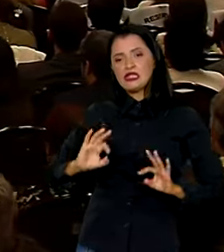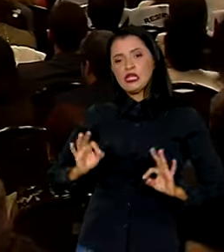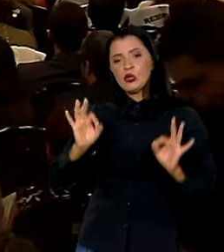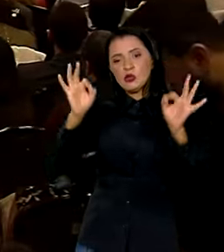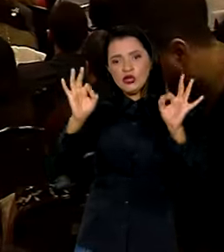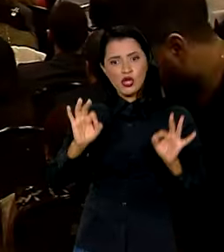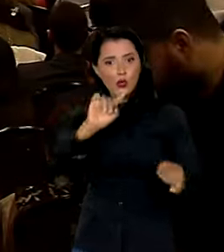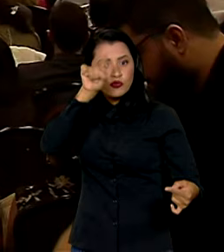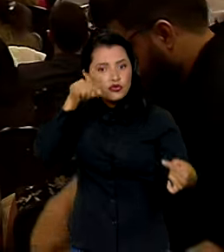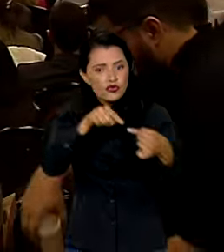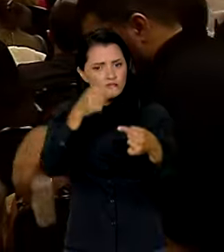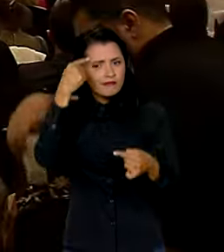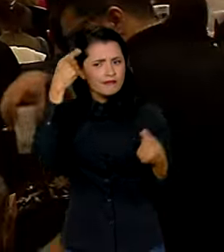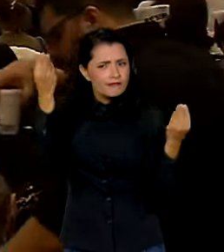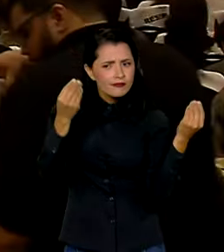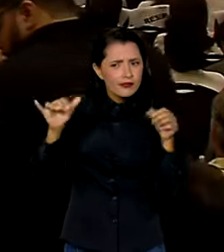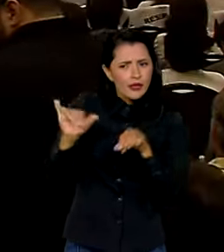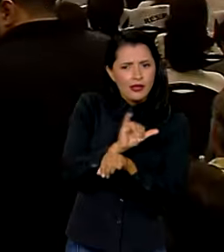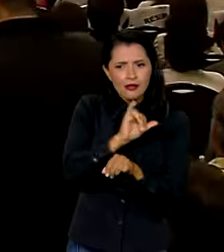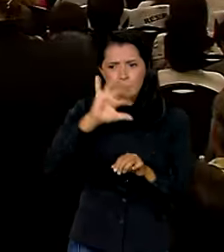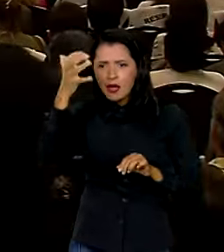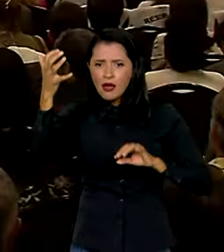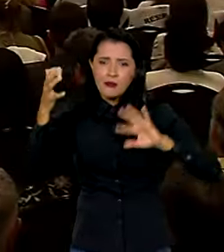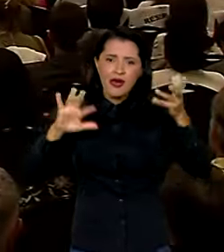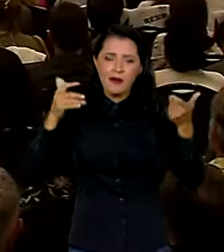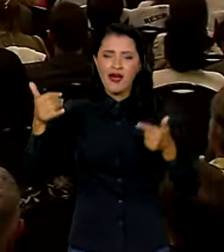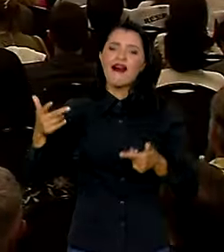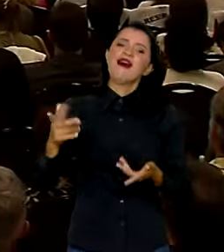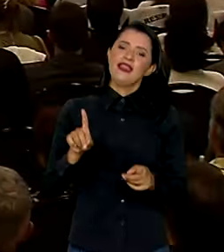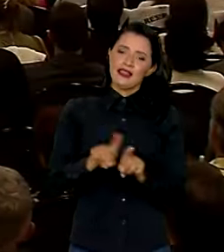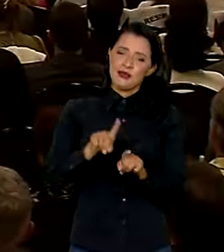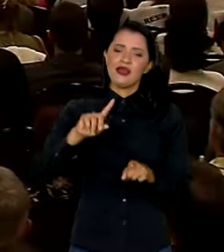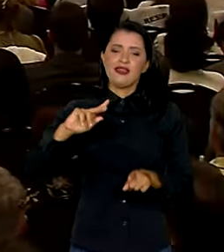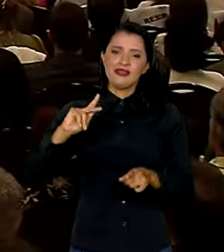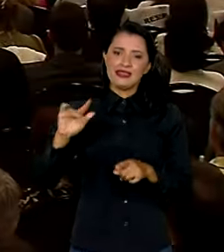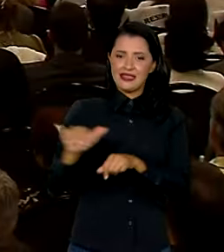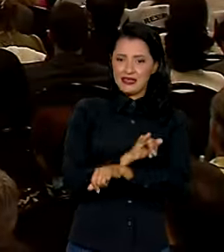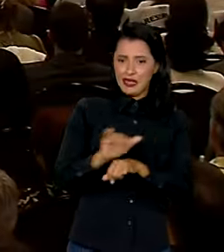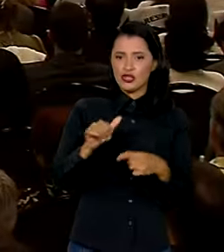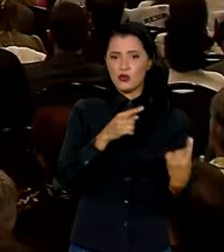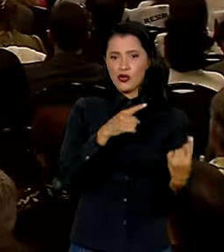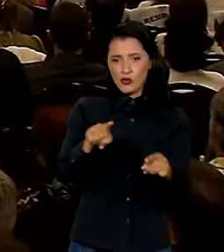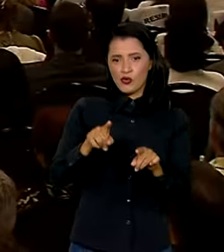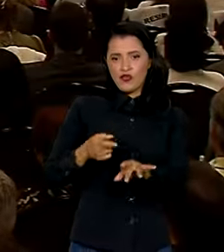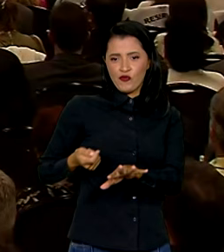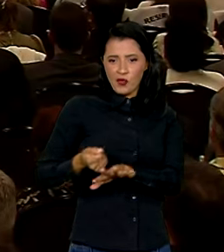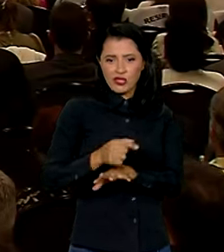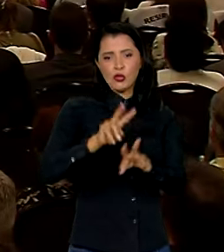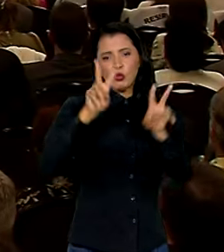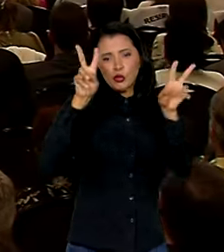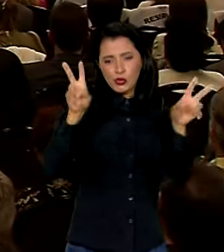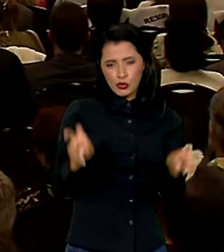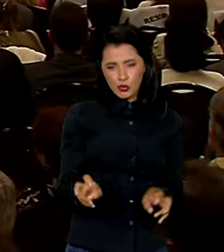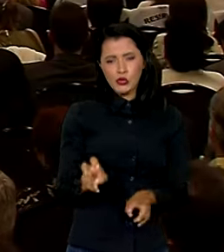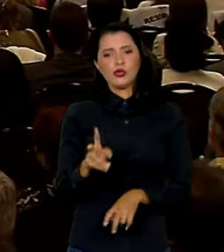como objetivo pensar soluções e estratégias para o enfrentamento à desinformação sobre